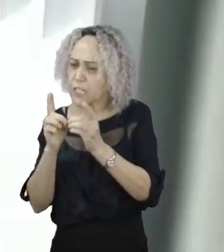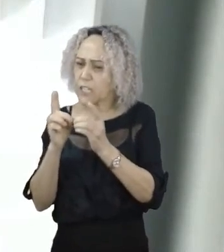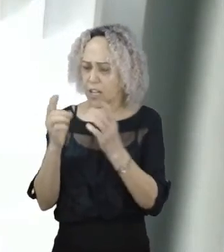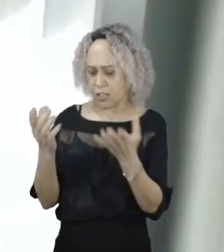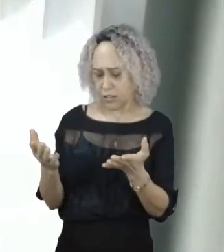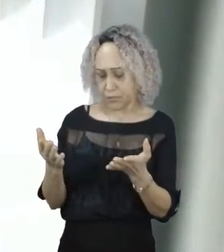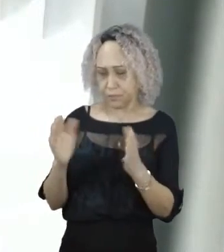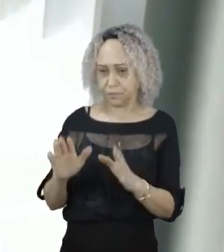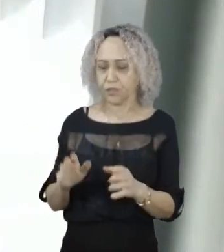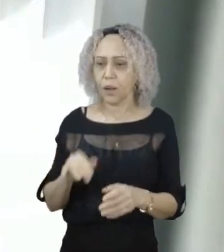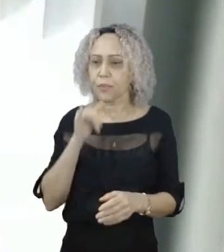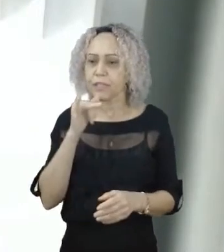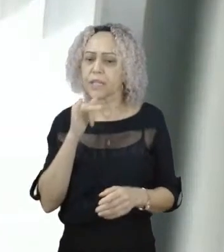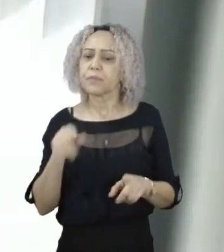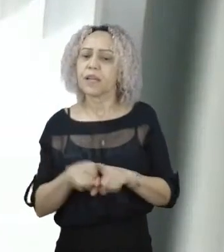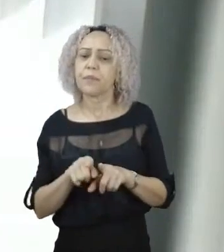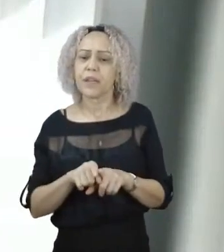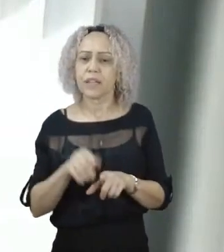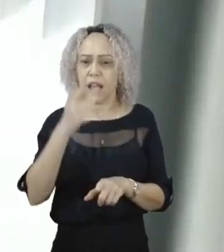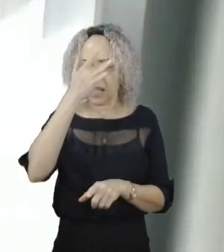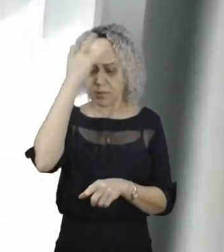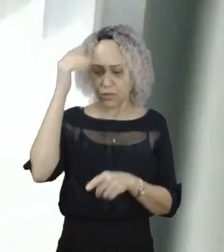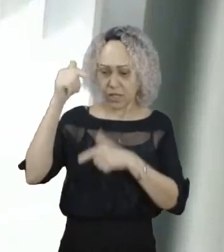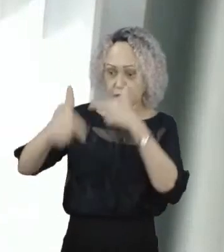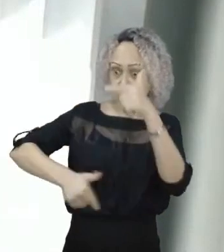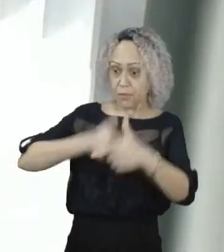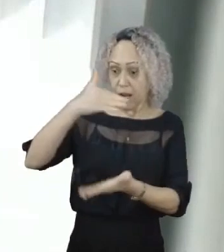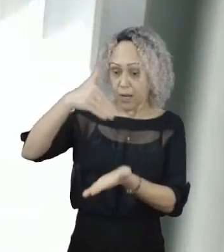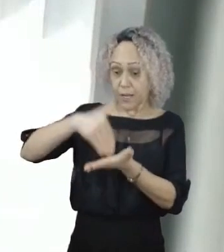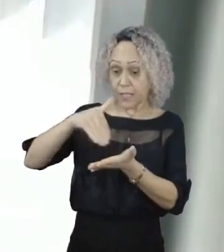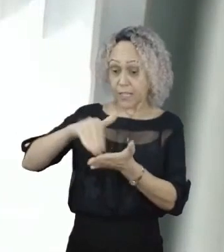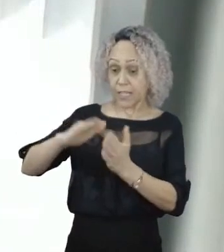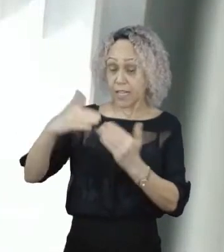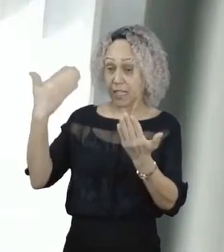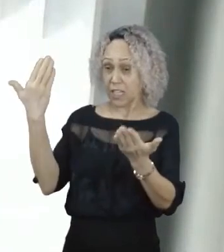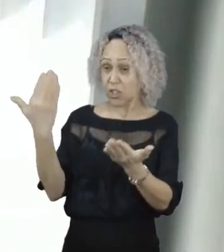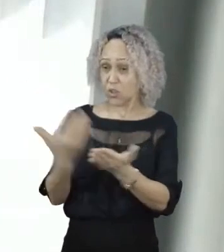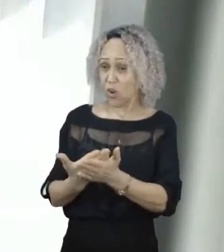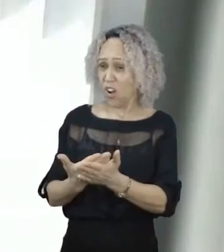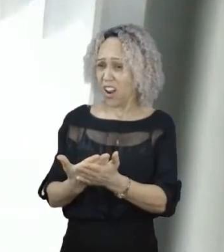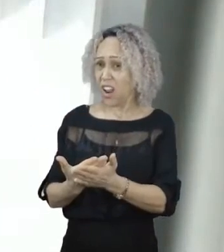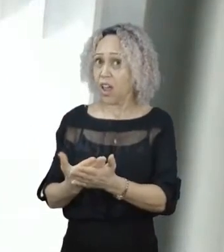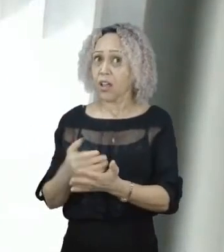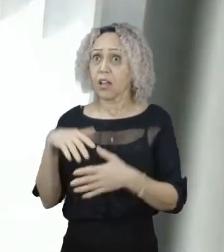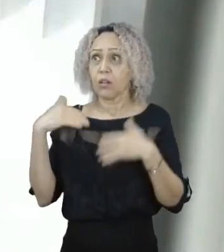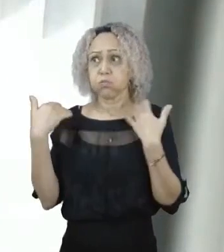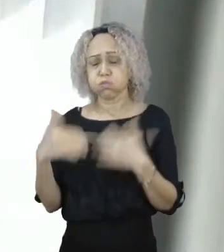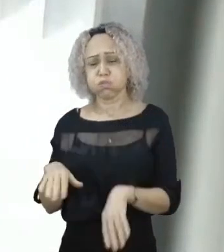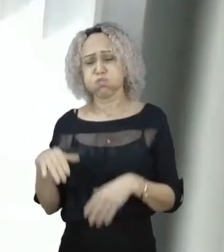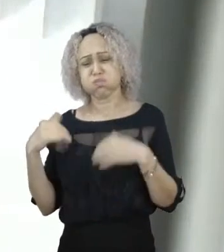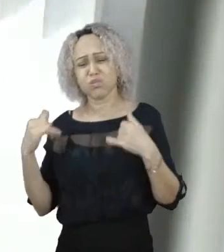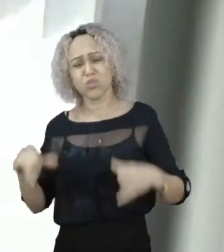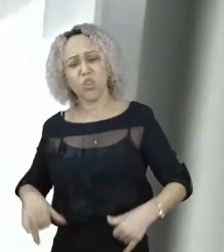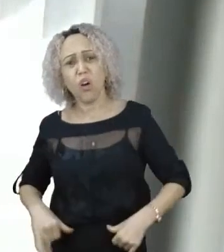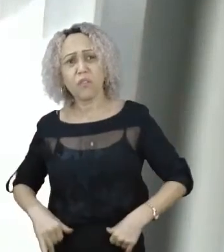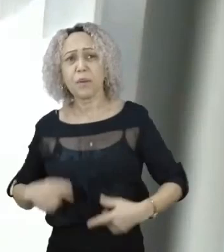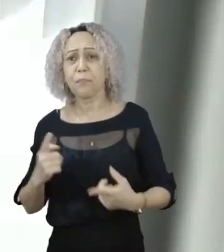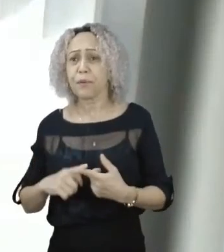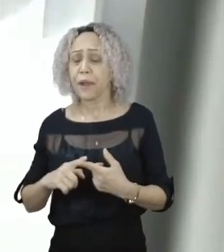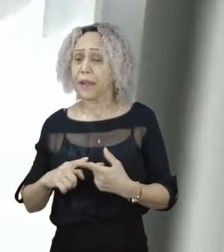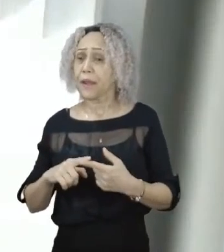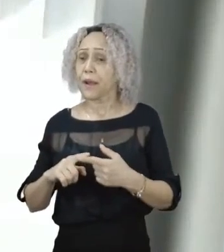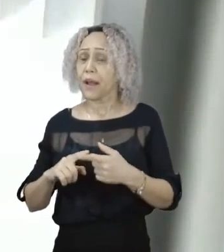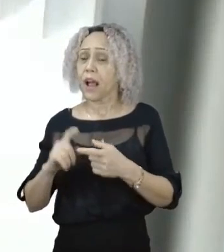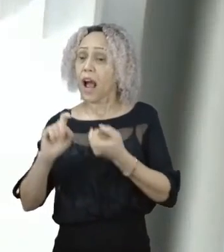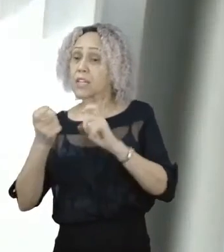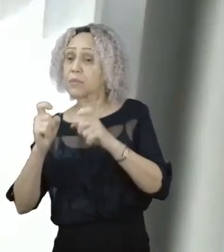administrativos. O pessoal de secretaria sofre, porque ao não ter essa conectividade, muitas vezes o trabalho administrativo